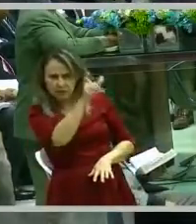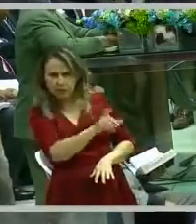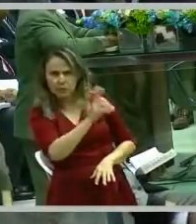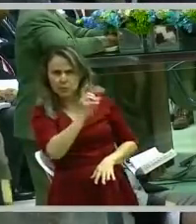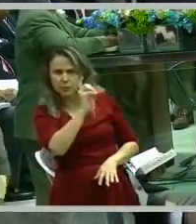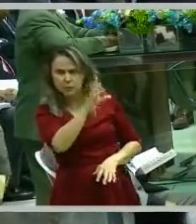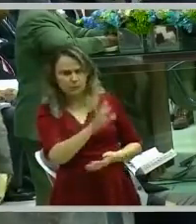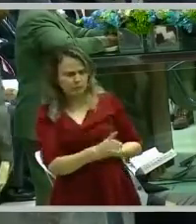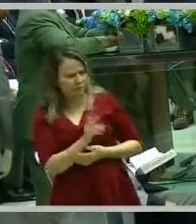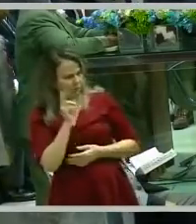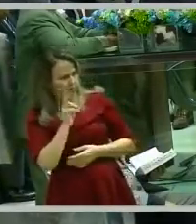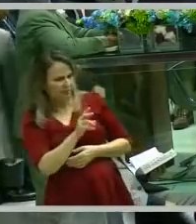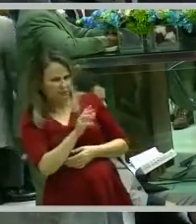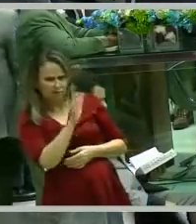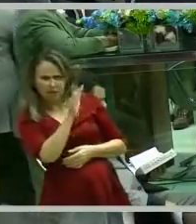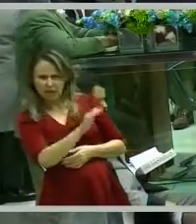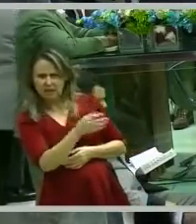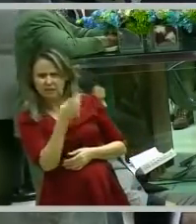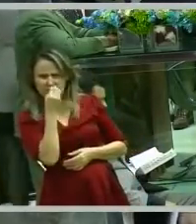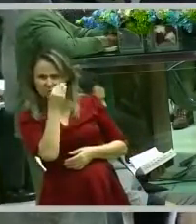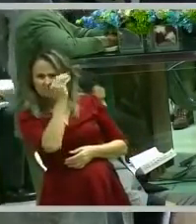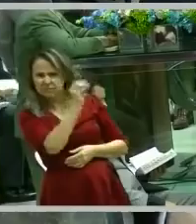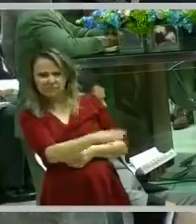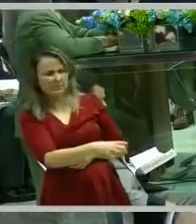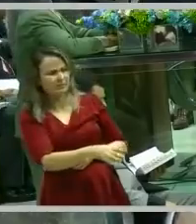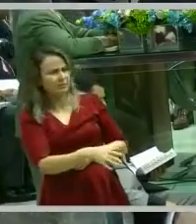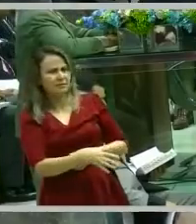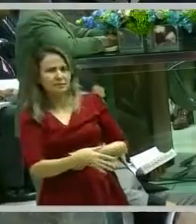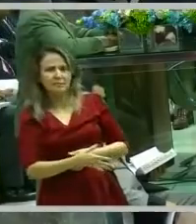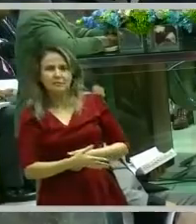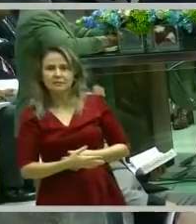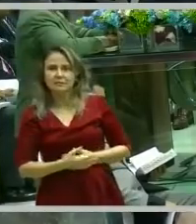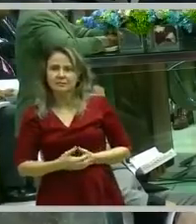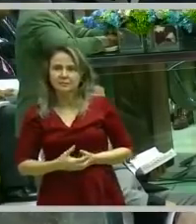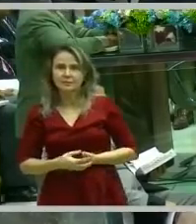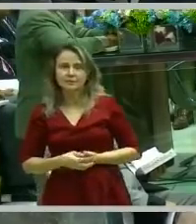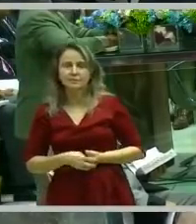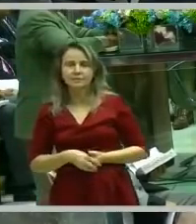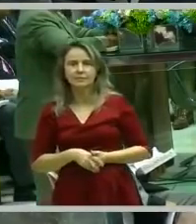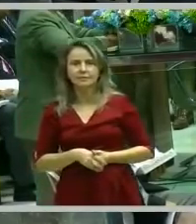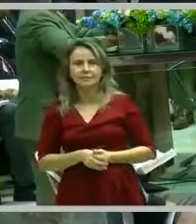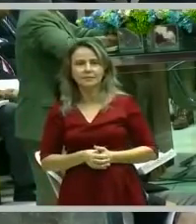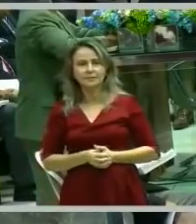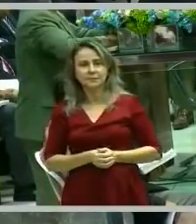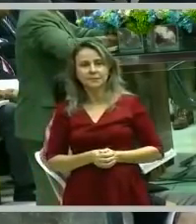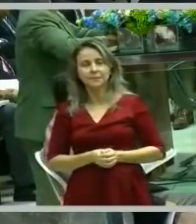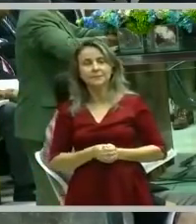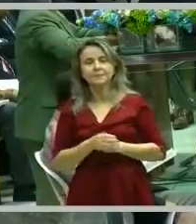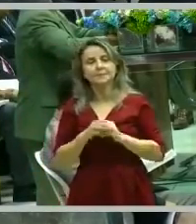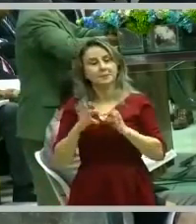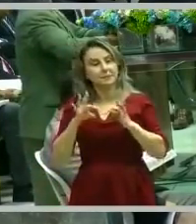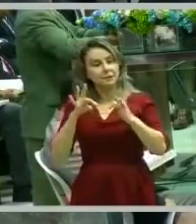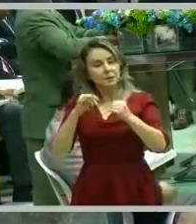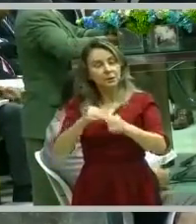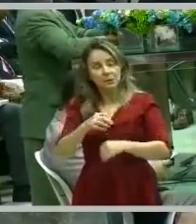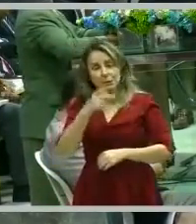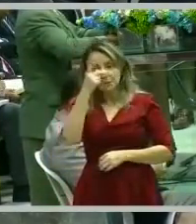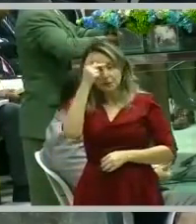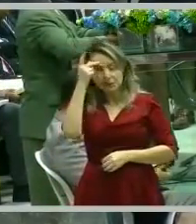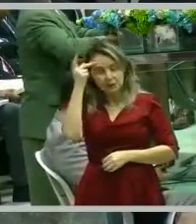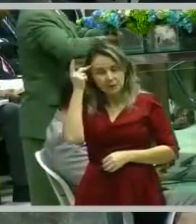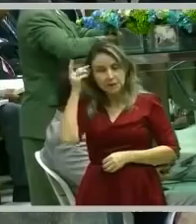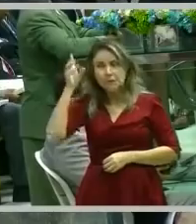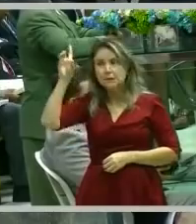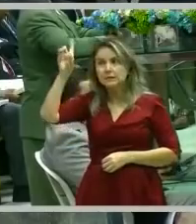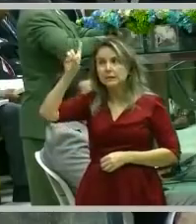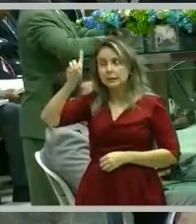usado por Deus é desprezado por quem não é usado. É verdade. Glória a Deus. Todo mundo usado por Deus é desprezado por quem não é